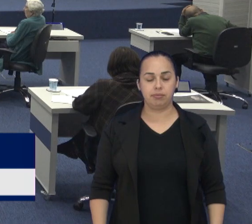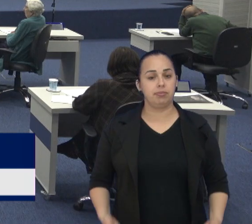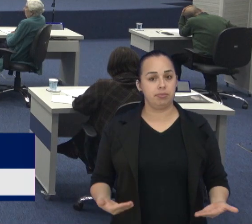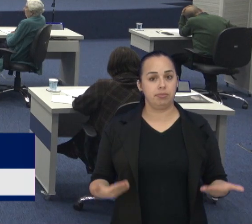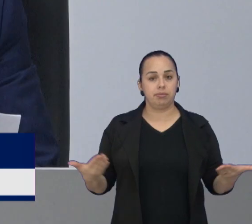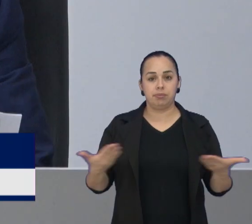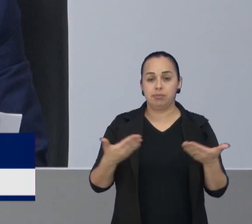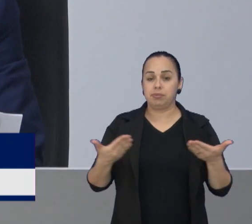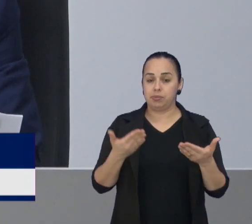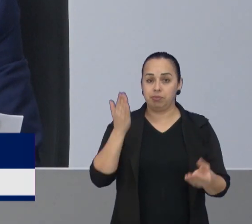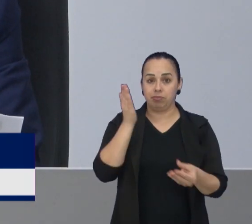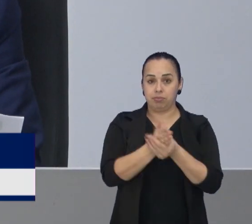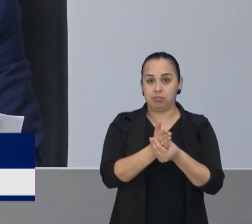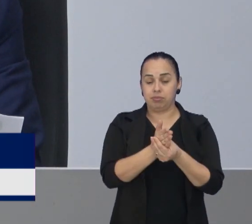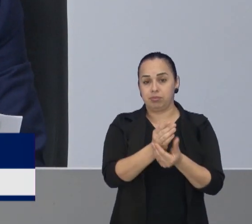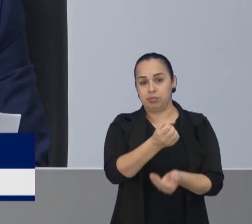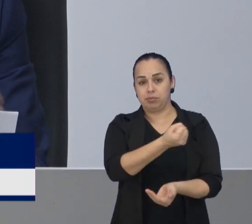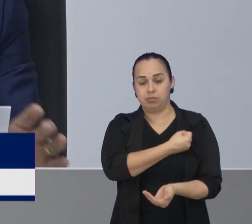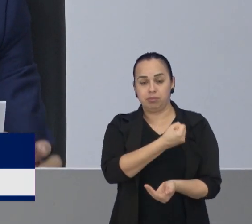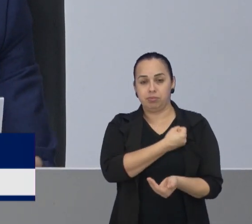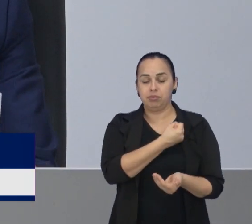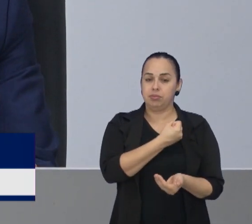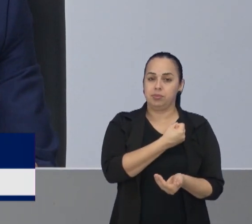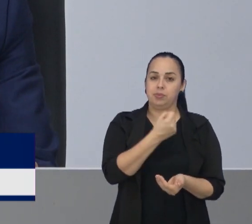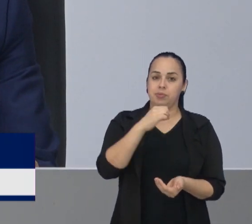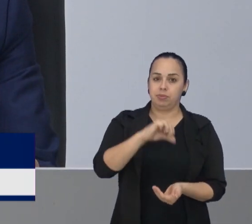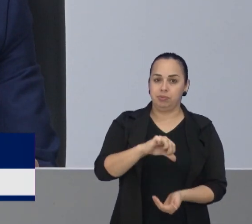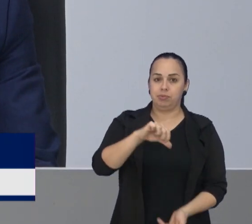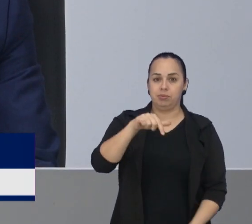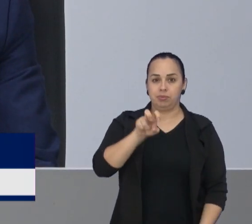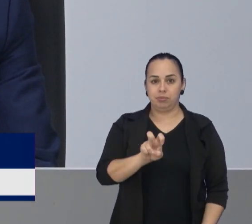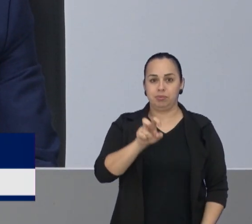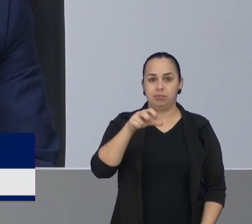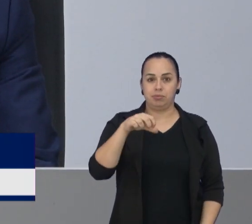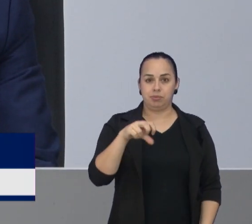Em discussão, o processo de número